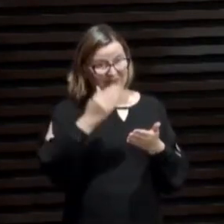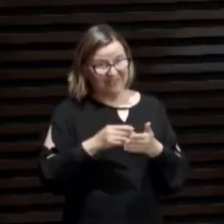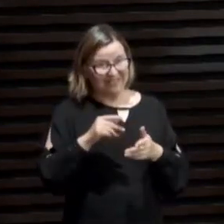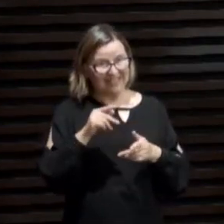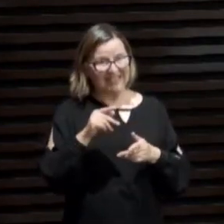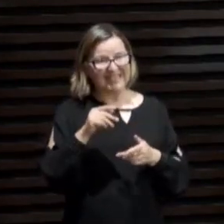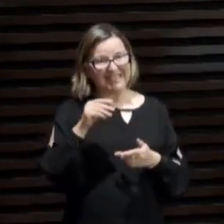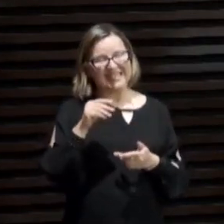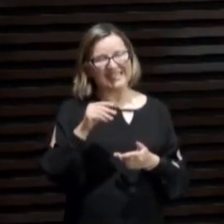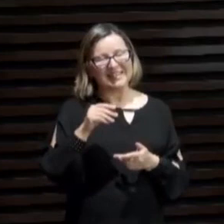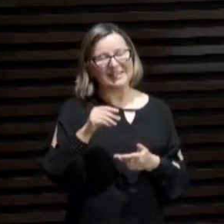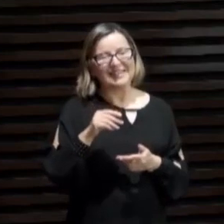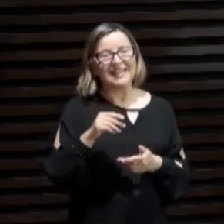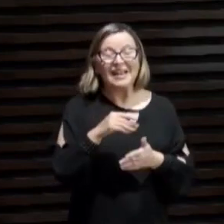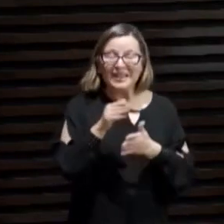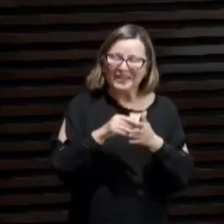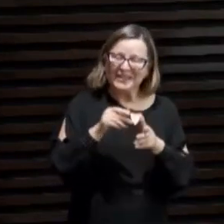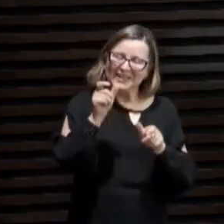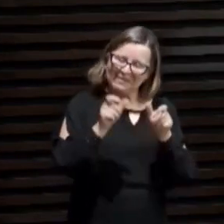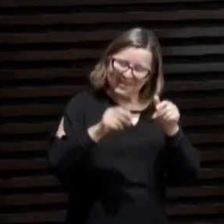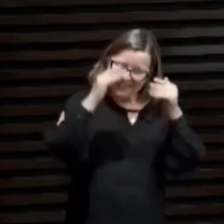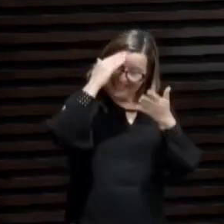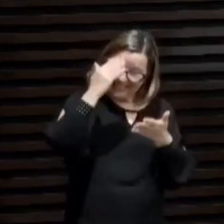Uma testemunha viva do Senhor.